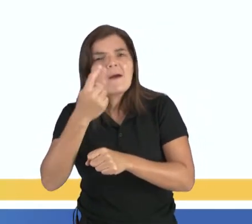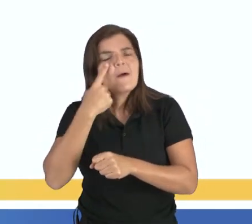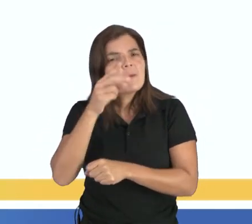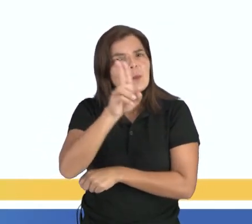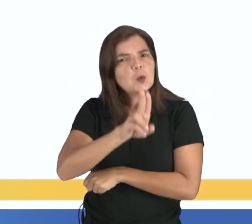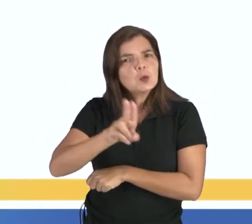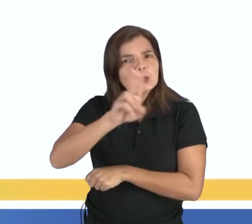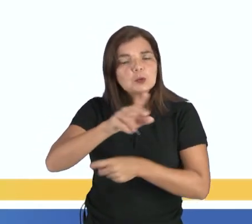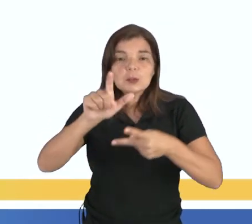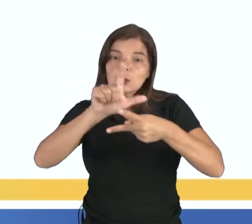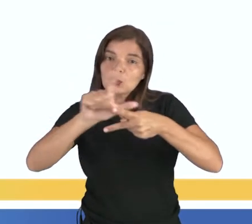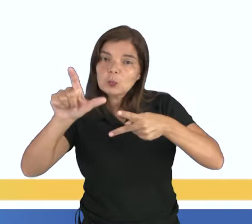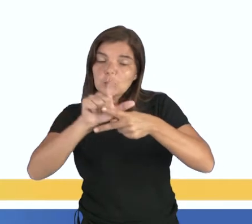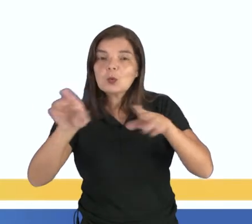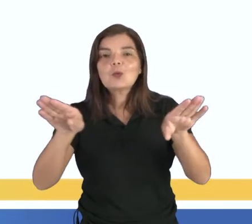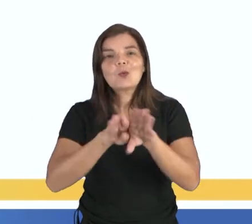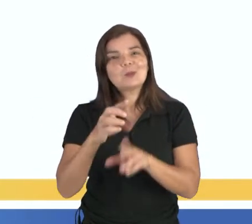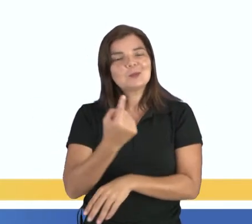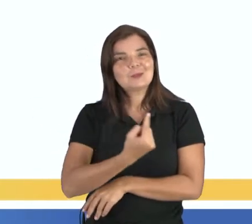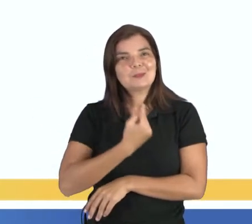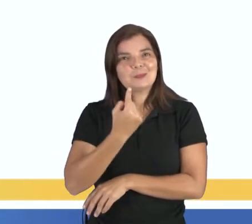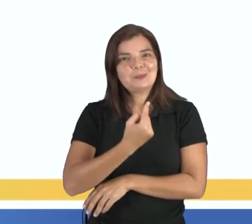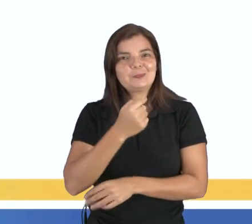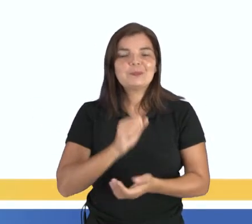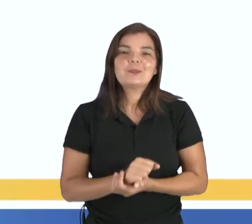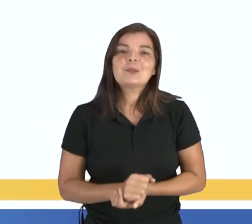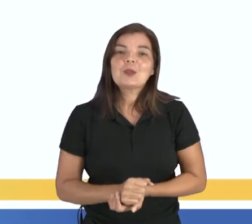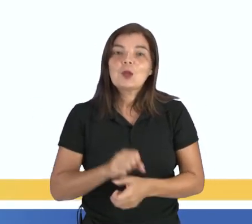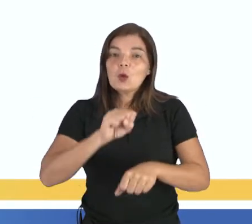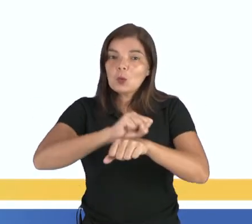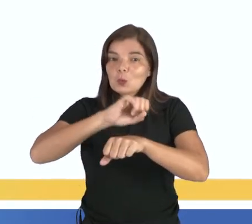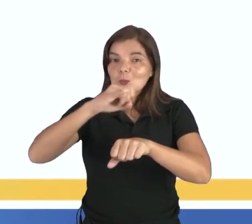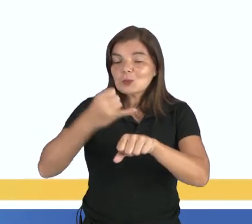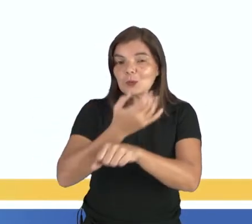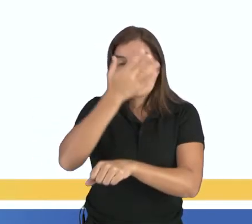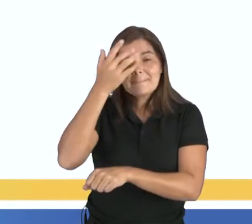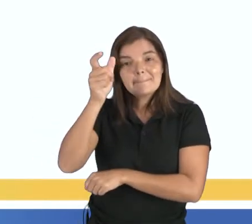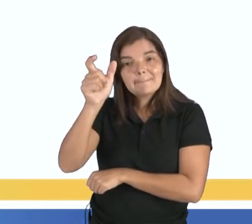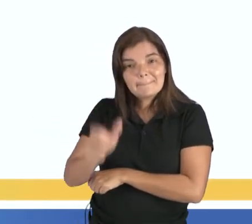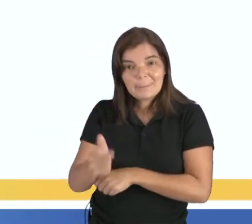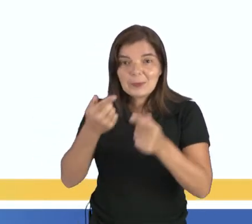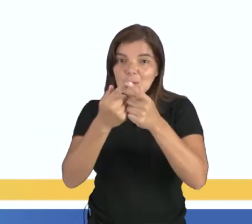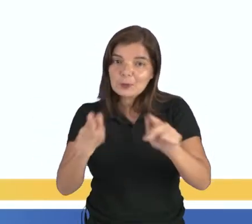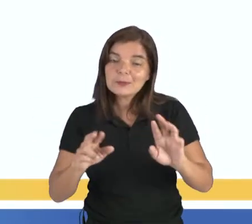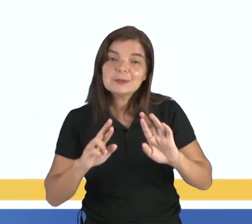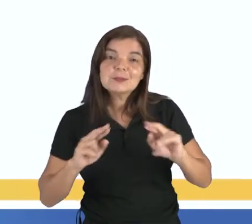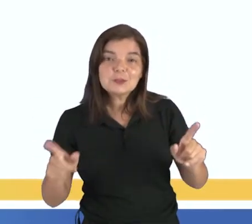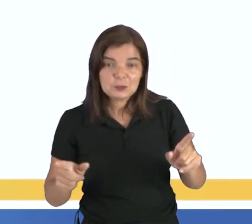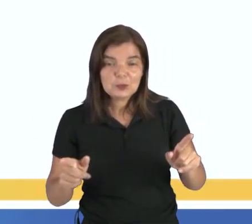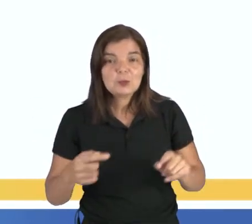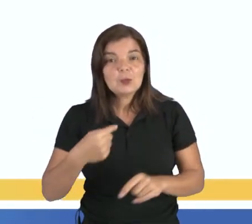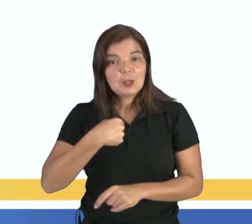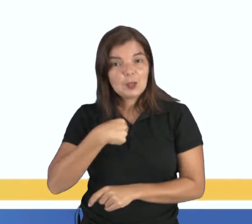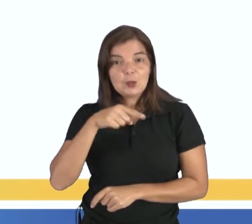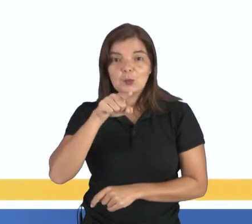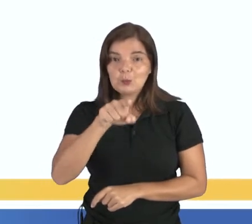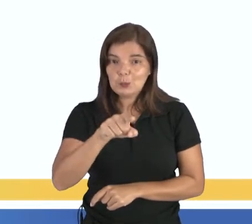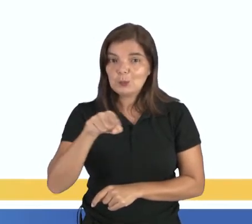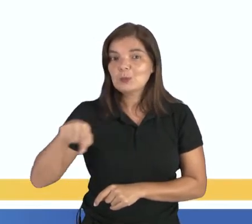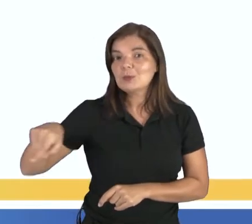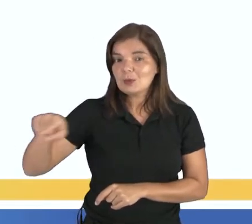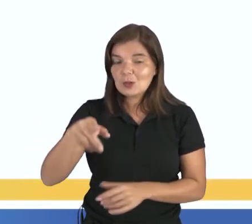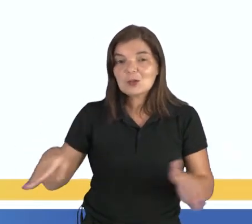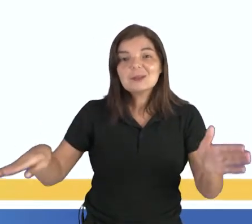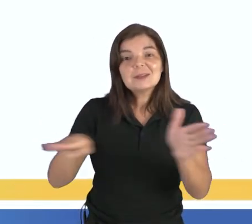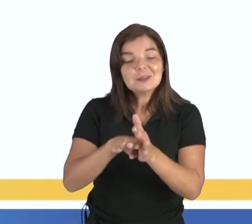usar tanto no plural quanto no singular. Sujeito formado por pessoas gramaticais diferentes, como eu, tu e Cássio, só